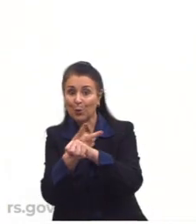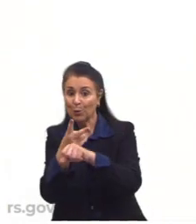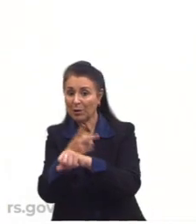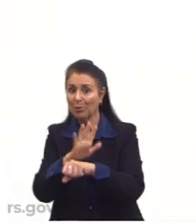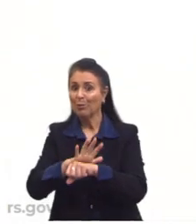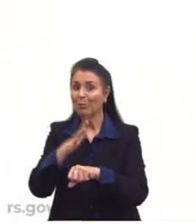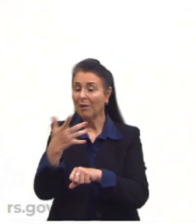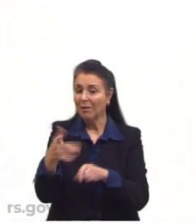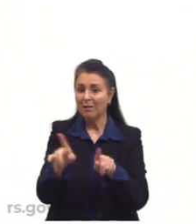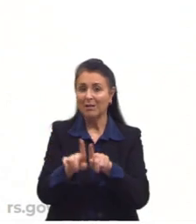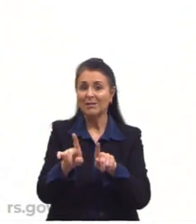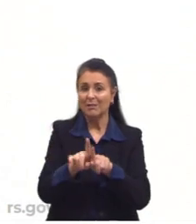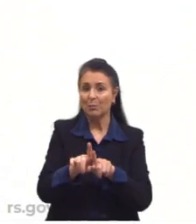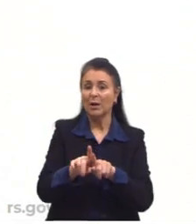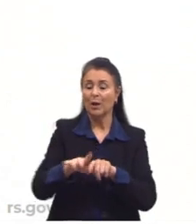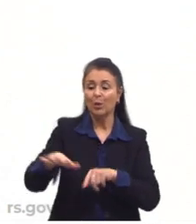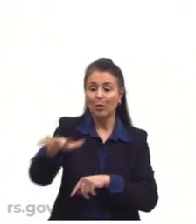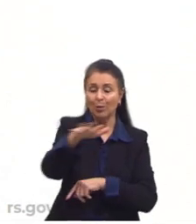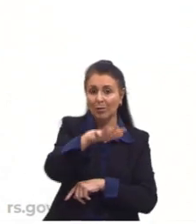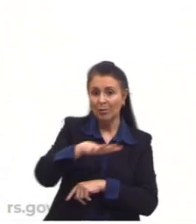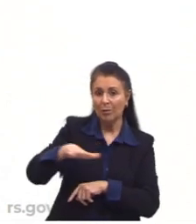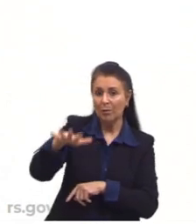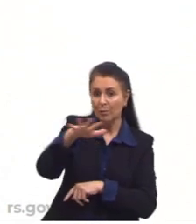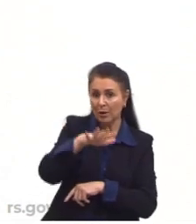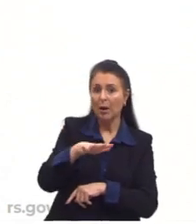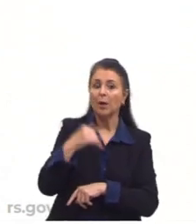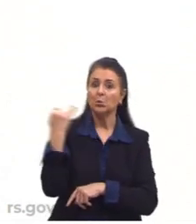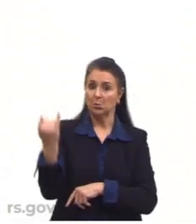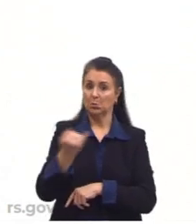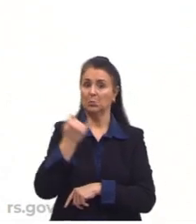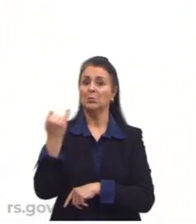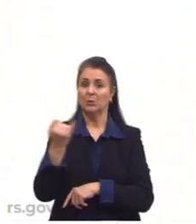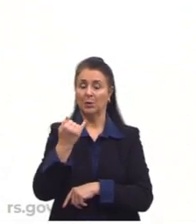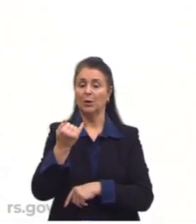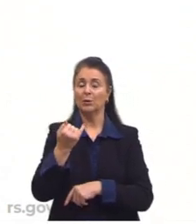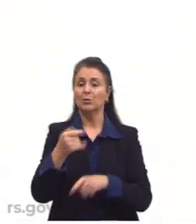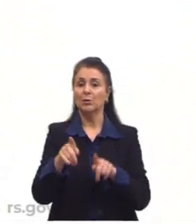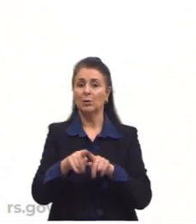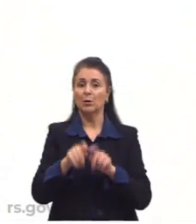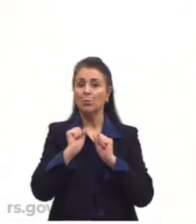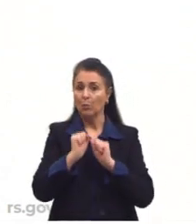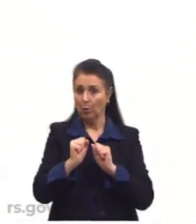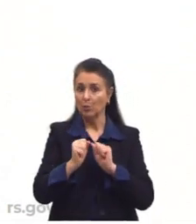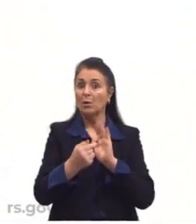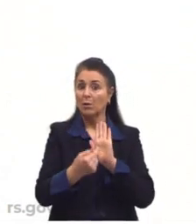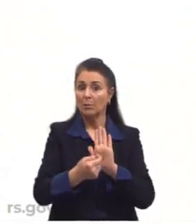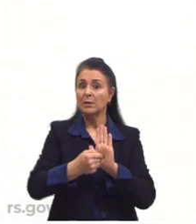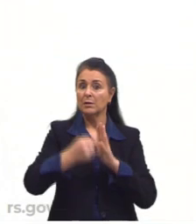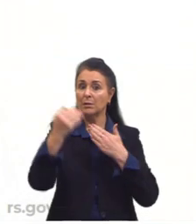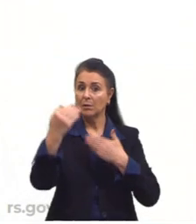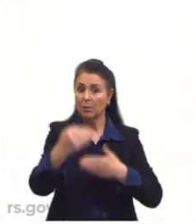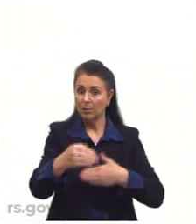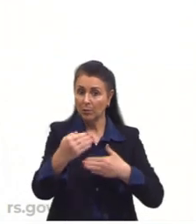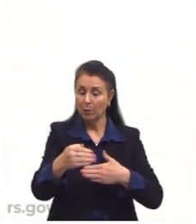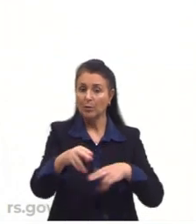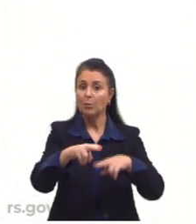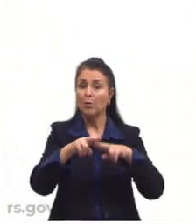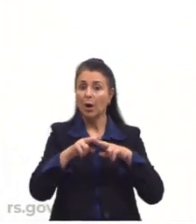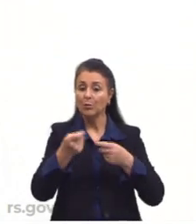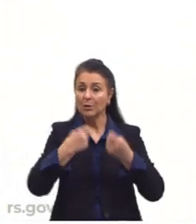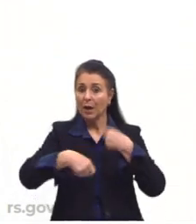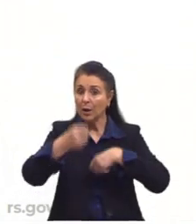assim seria aí nesse mercado não é um lixo aí que pode aparecer para ti na tua prova até ligado à questão Econômica